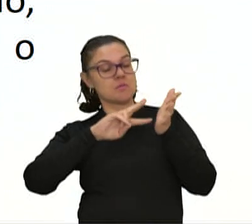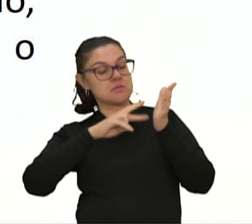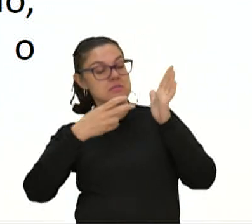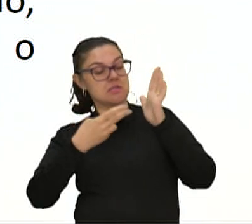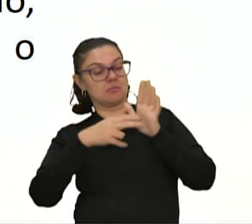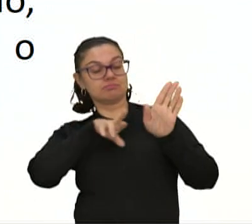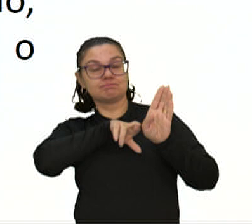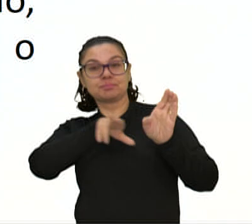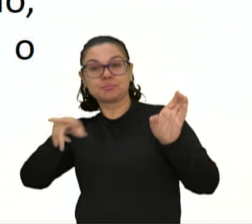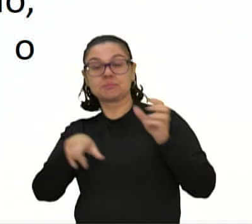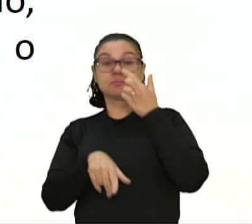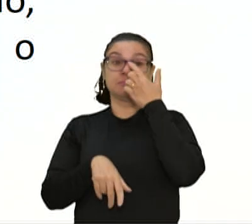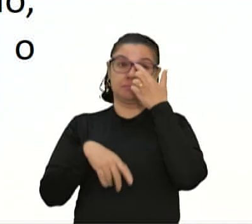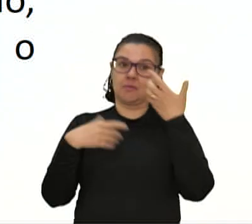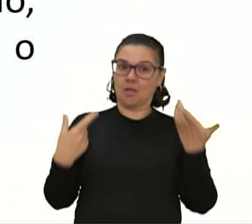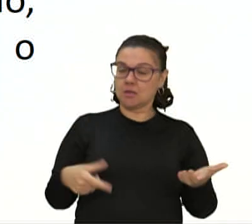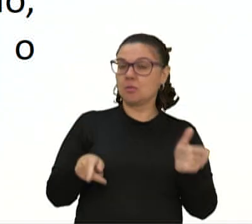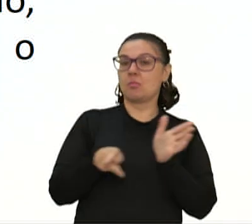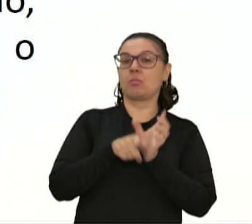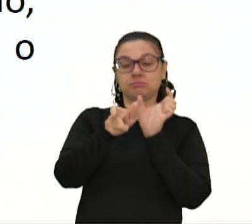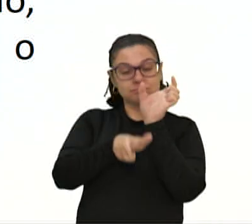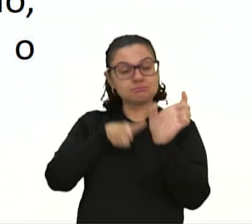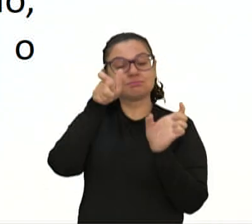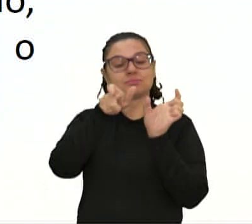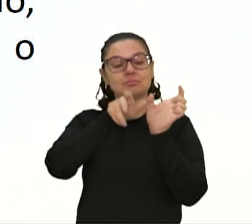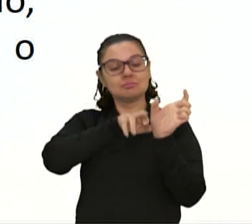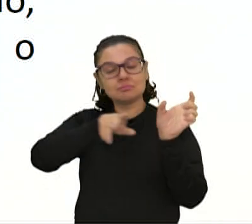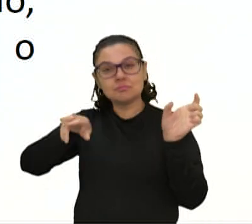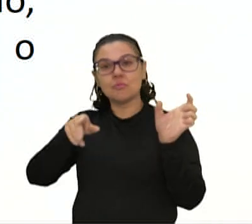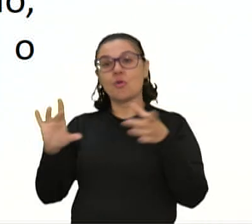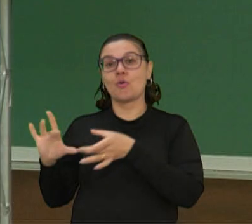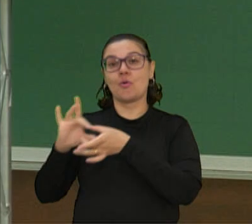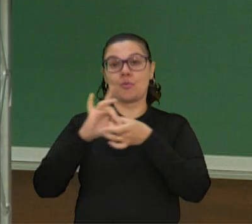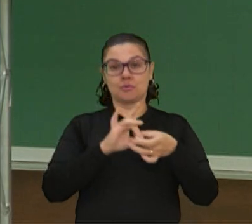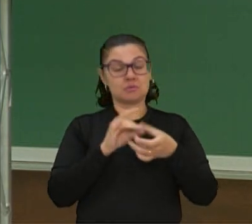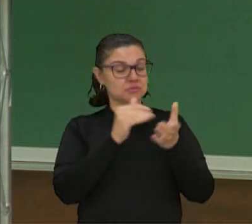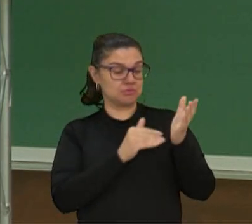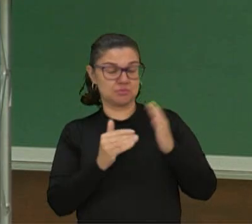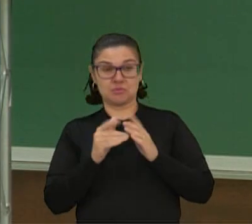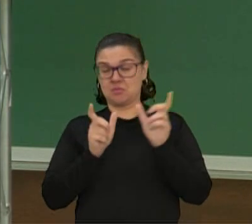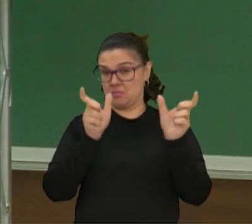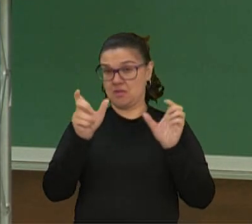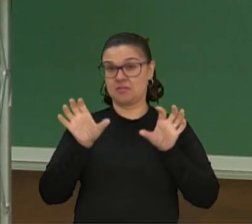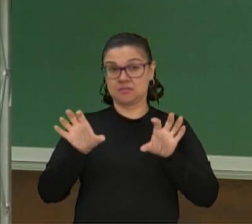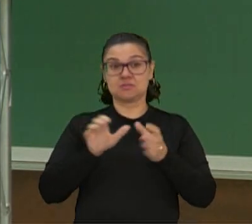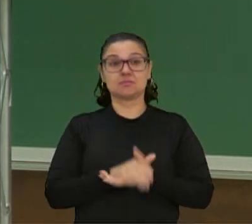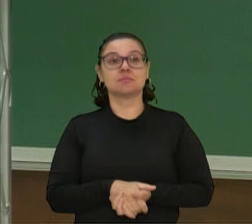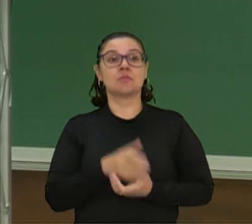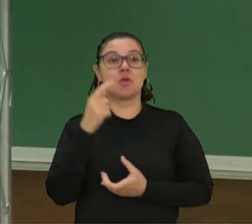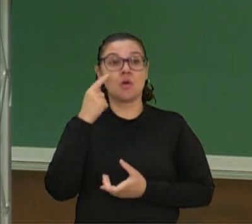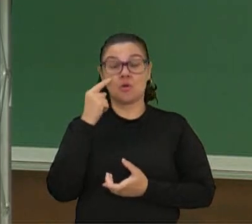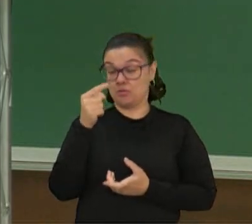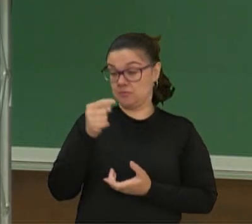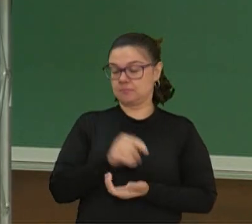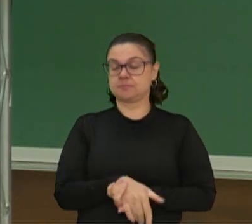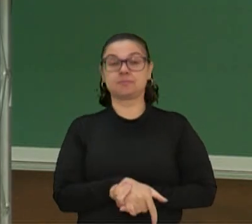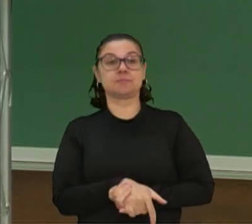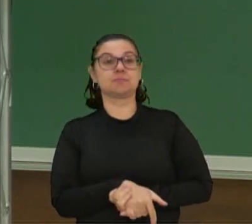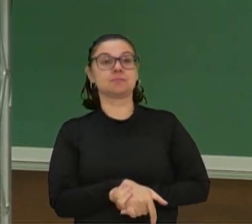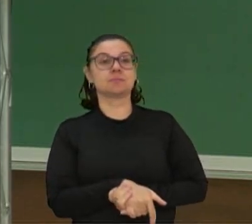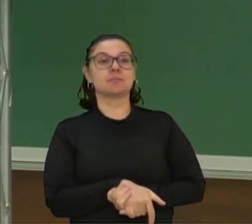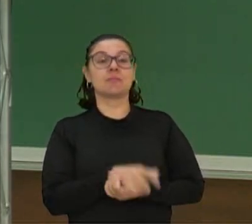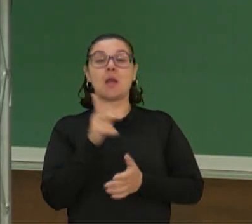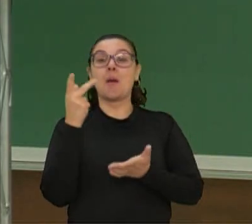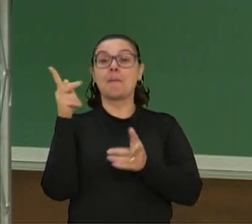ser múltiplo, varia de acordo com o contexto. Todas as palavras são assim. Exemplo do cotidiano.